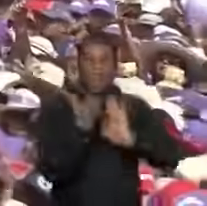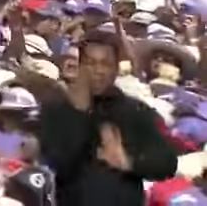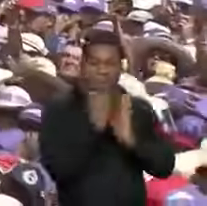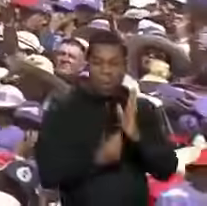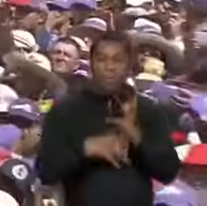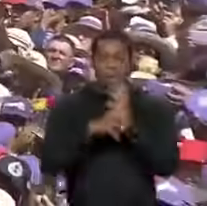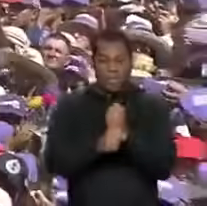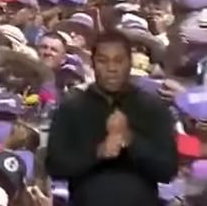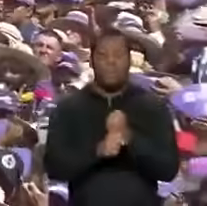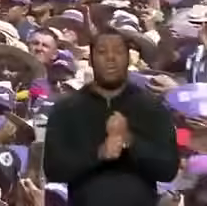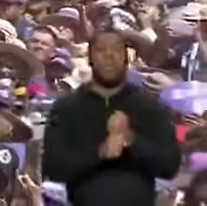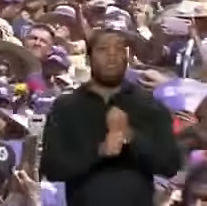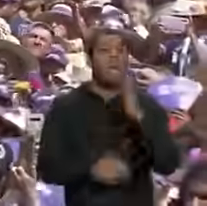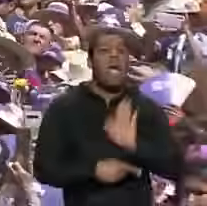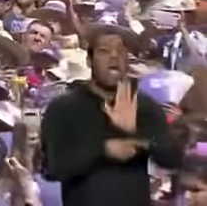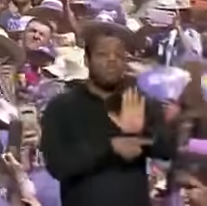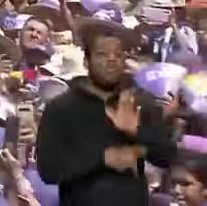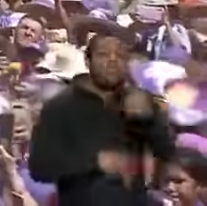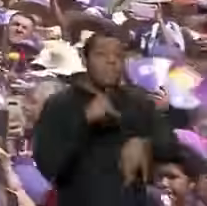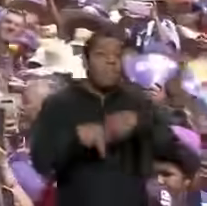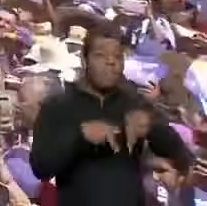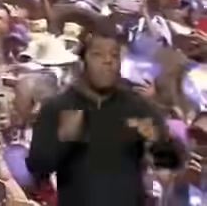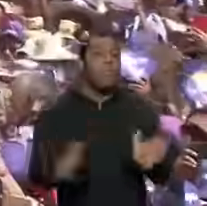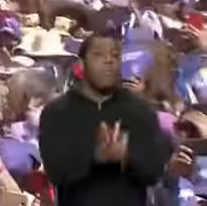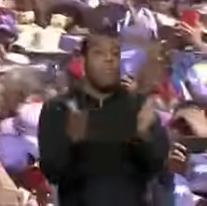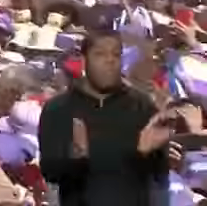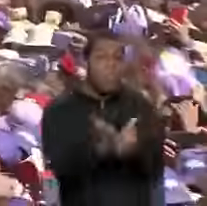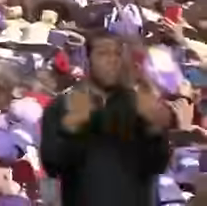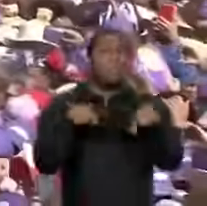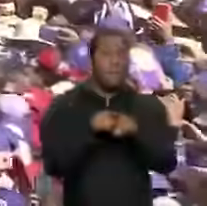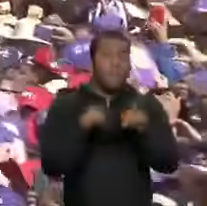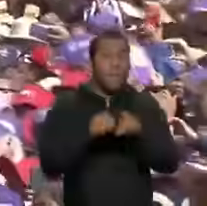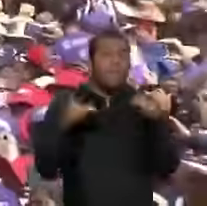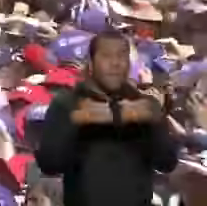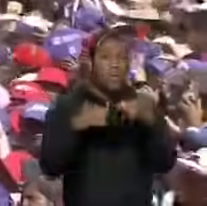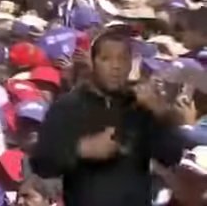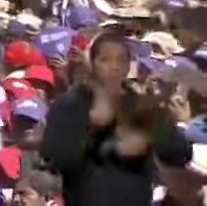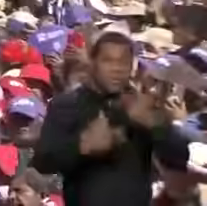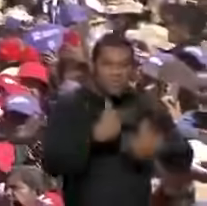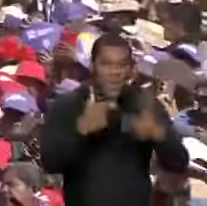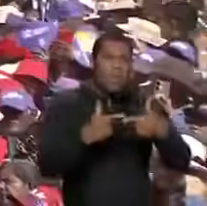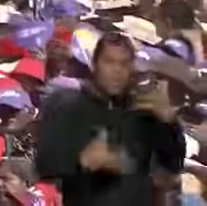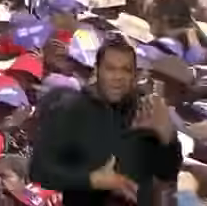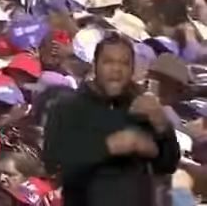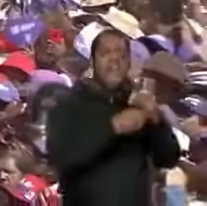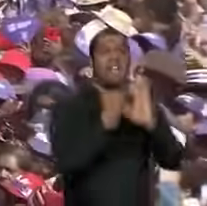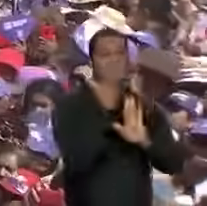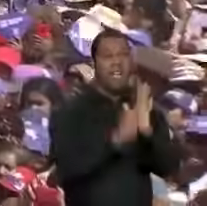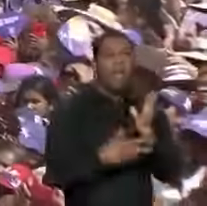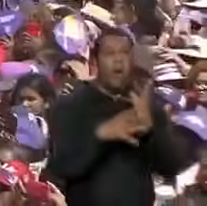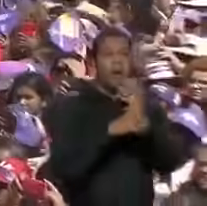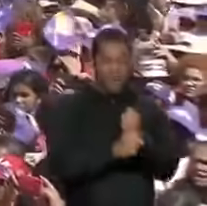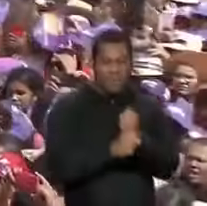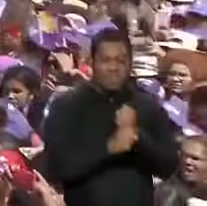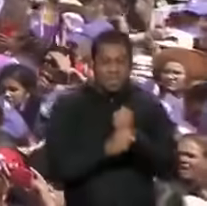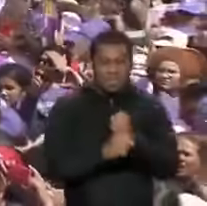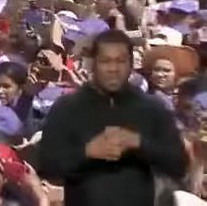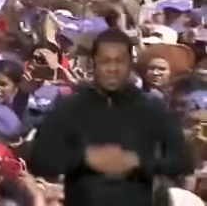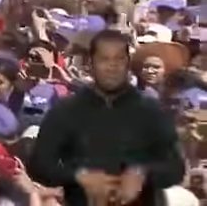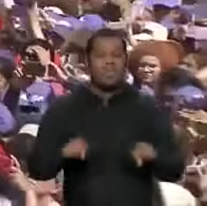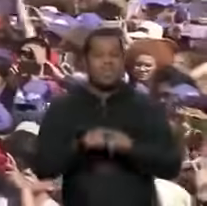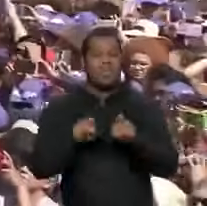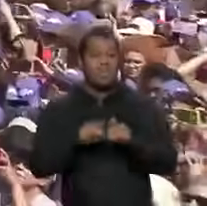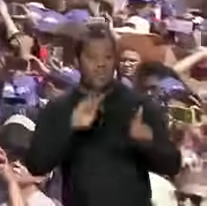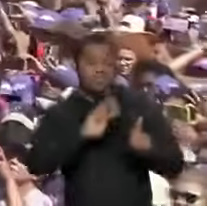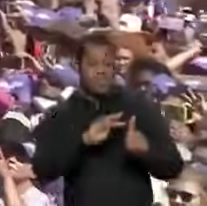para que os mais pobres para que o povo trabalhador esteja o orçamento mais forte em 2014 E a